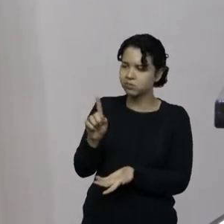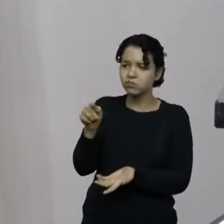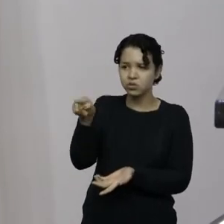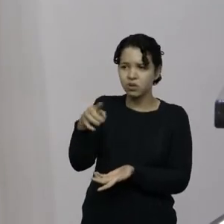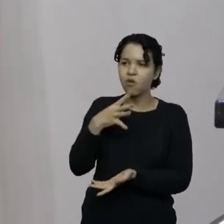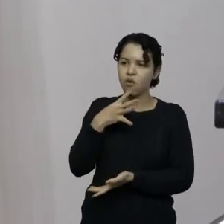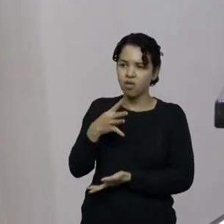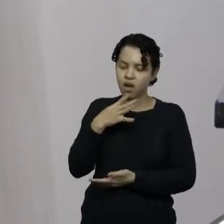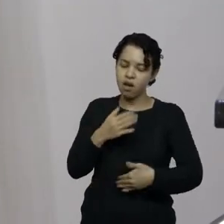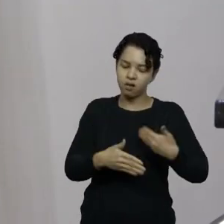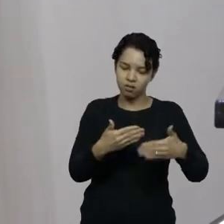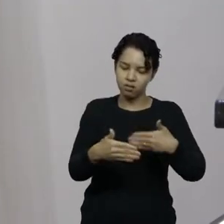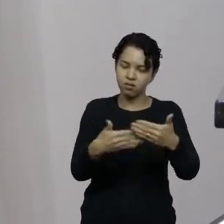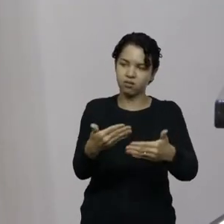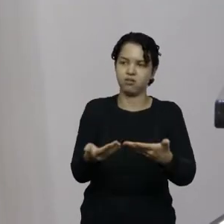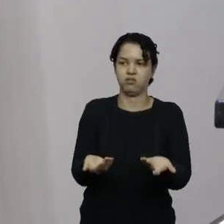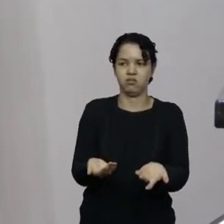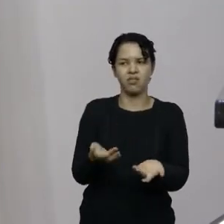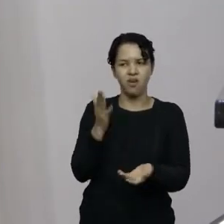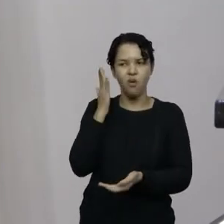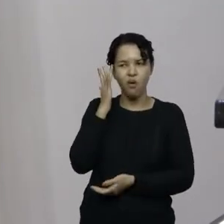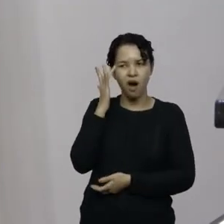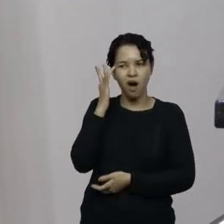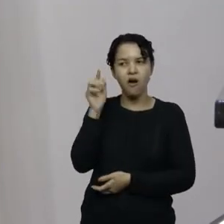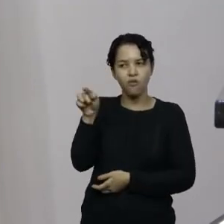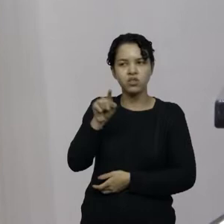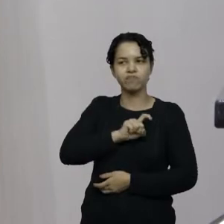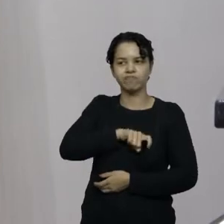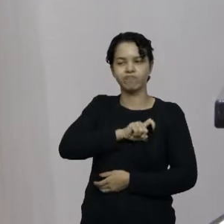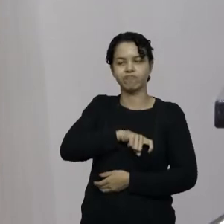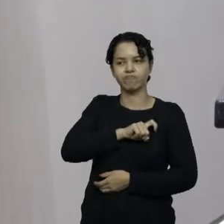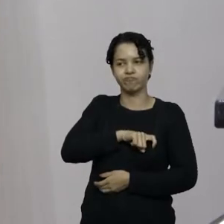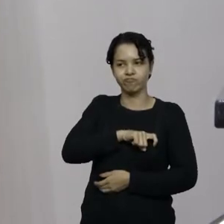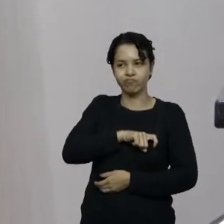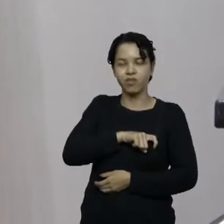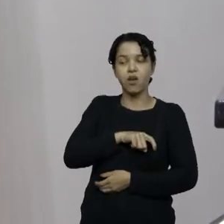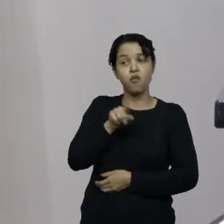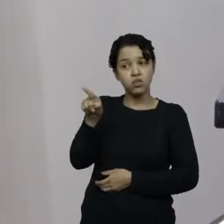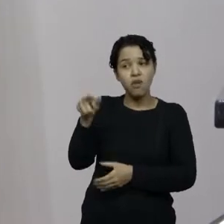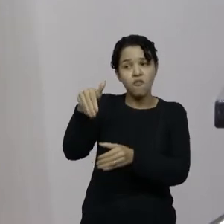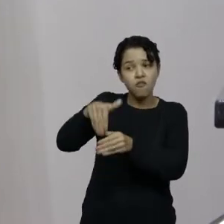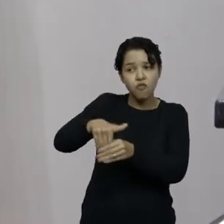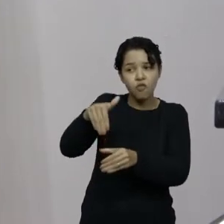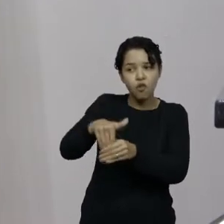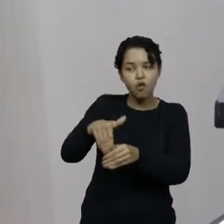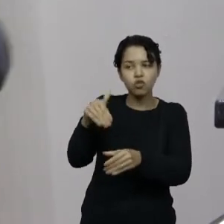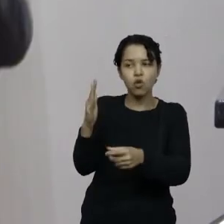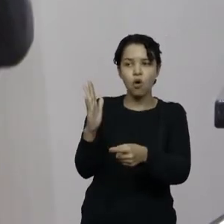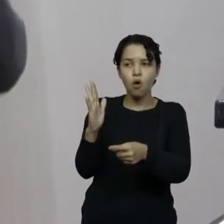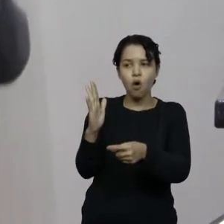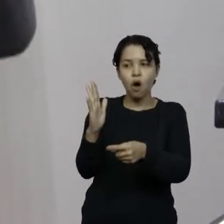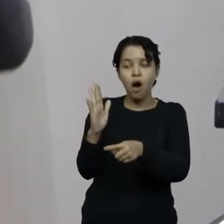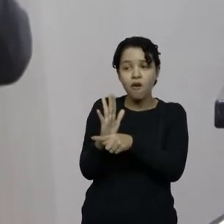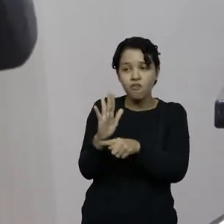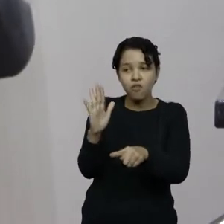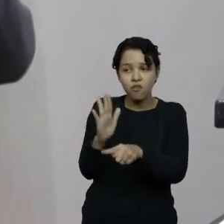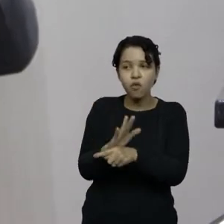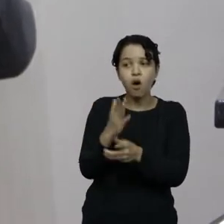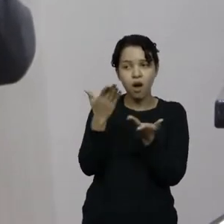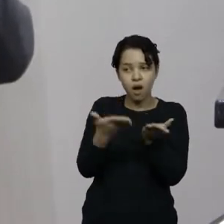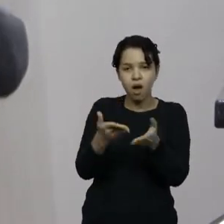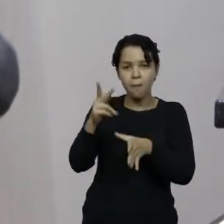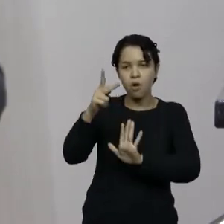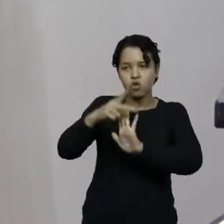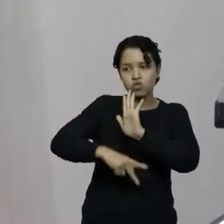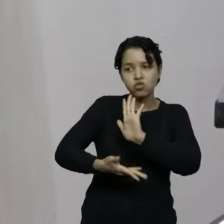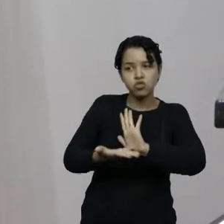por isso eu acho que é Malícia o senhor votou a favor de si mesmo projeto que retiravam